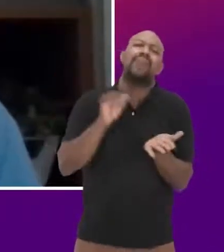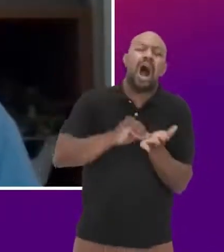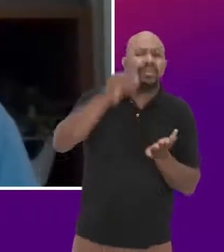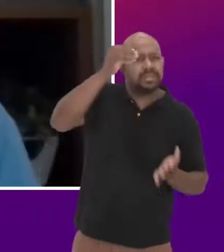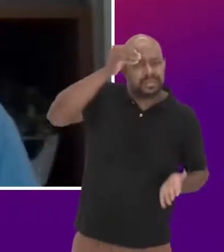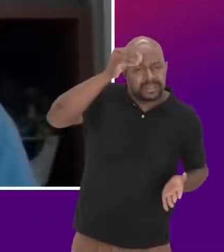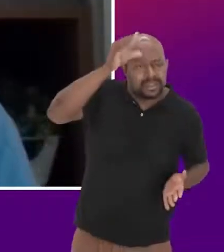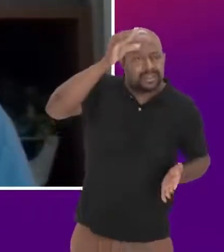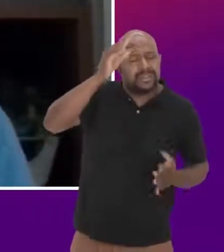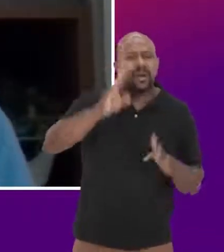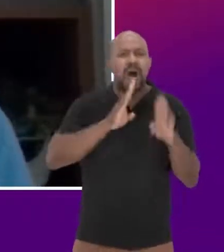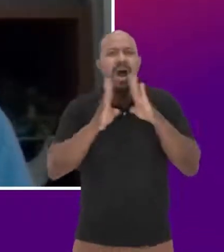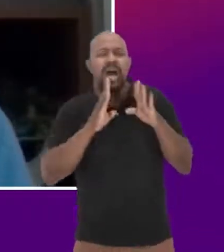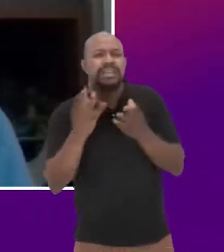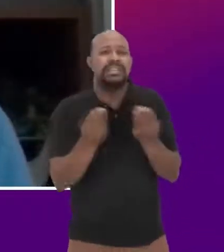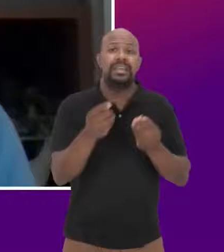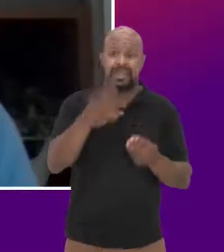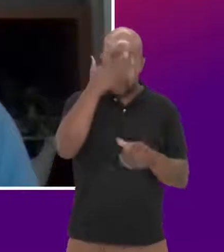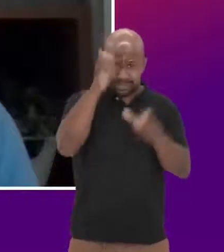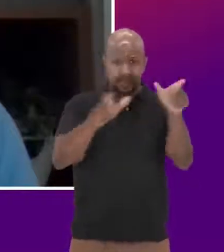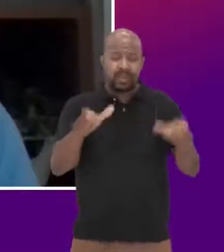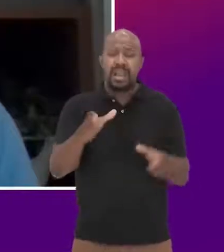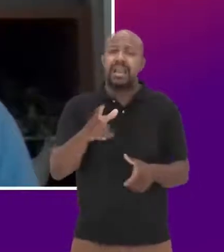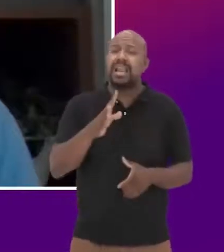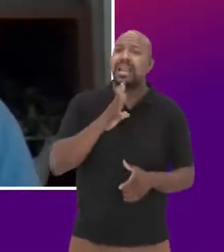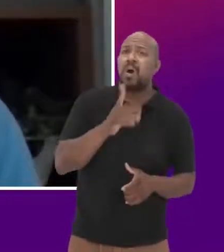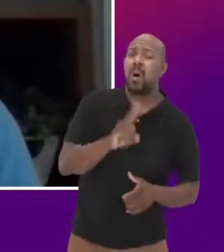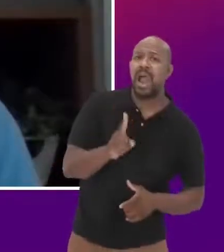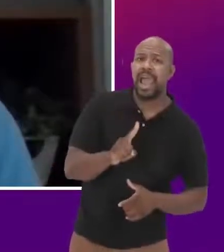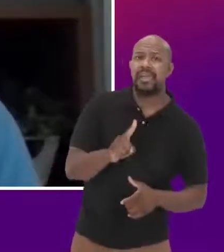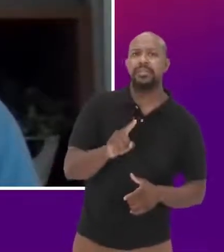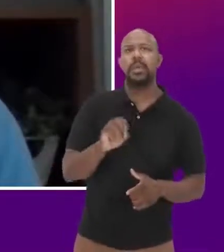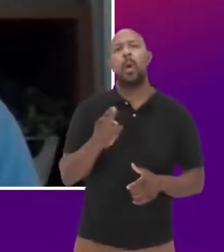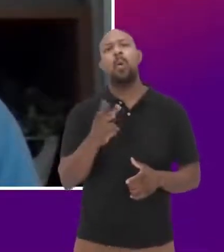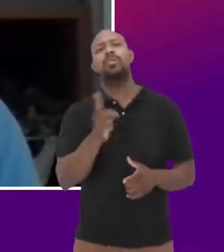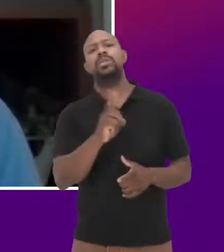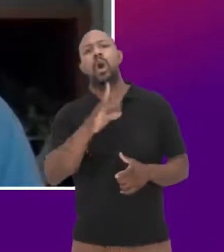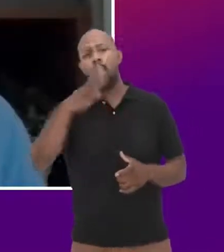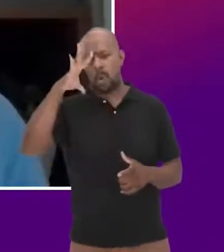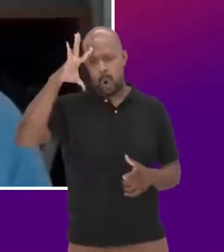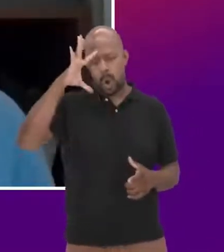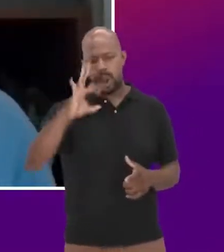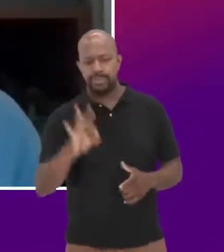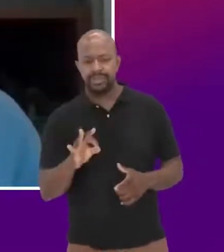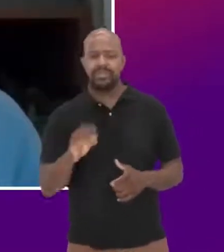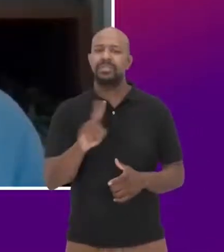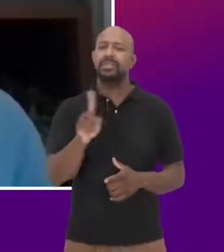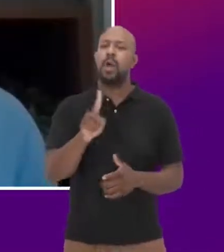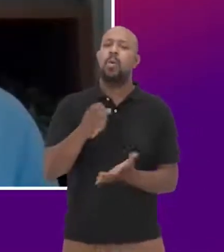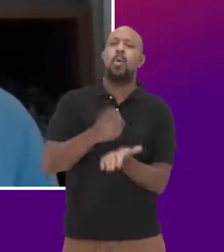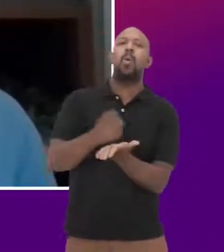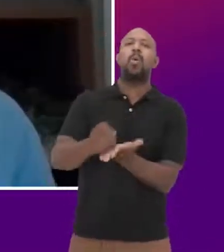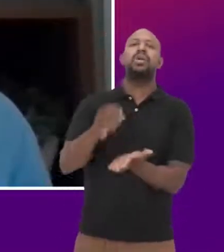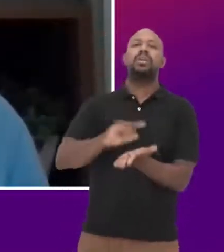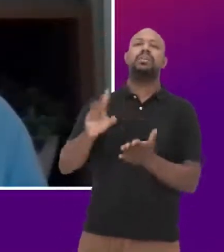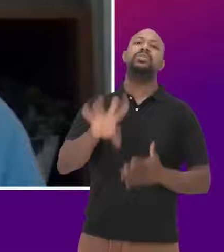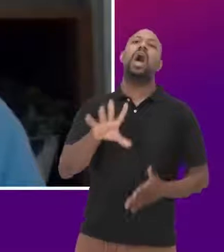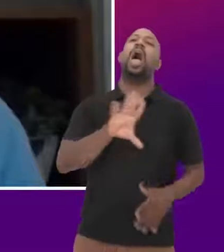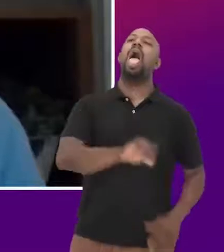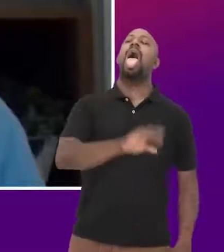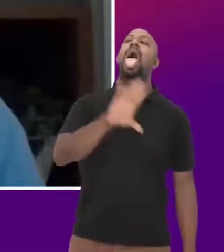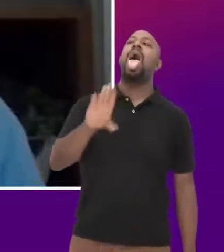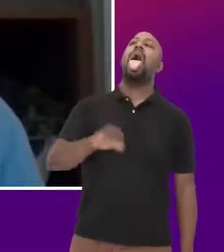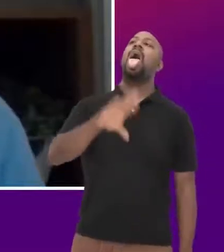desconhecimento faz com que as pessoas que não conhecem ou não compreendem, não contratem. Procrastinem